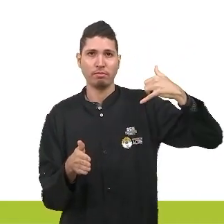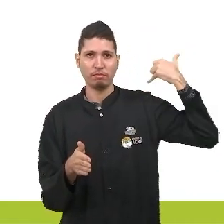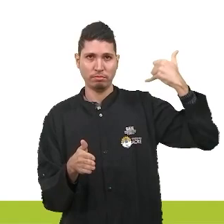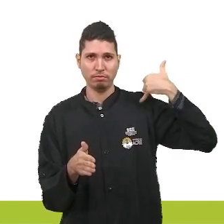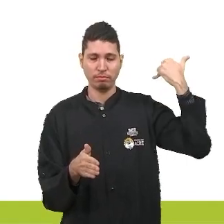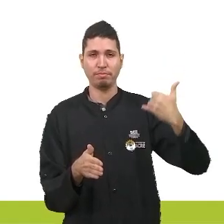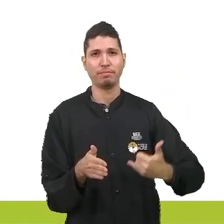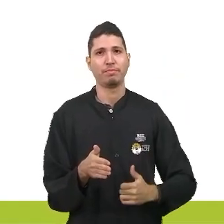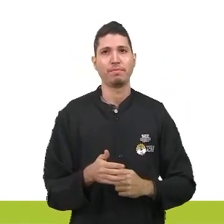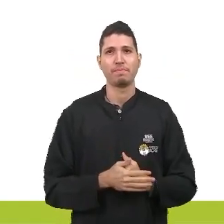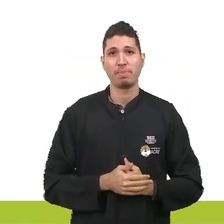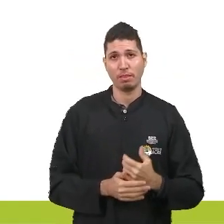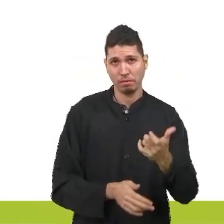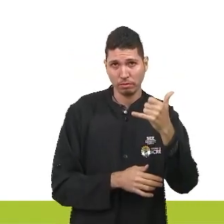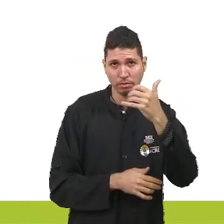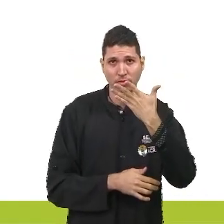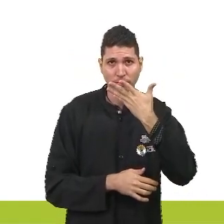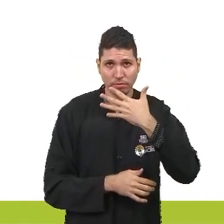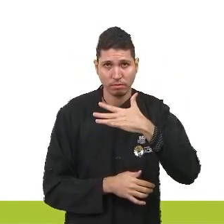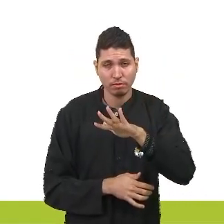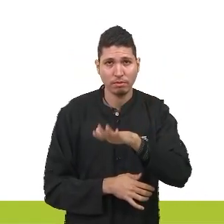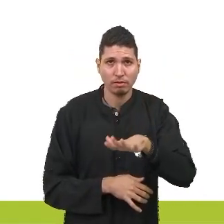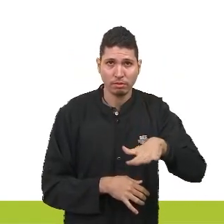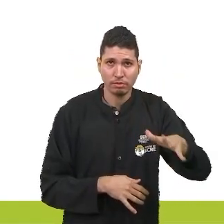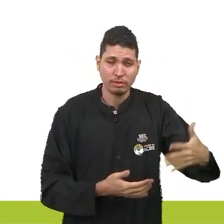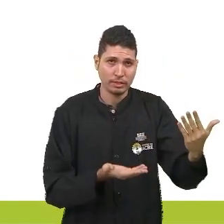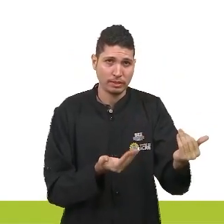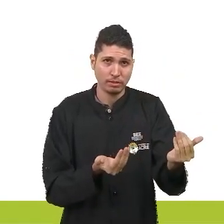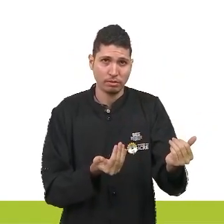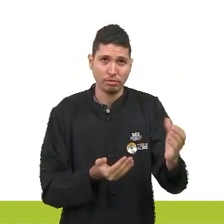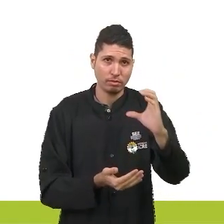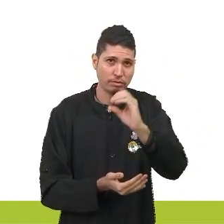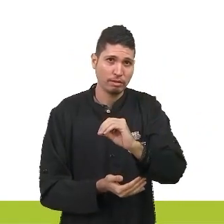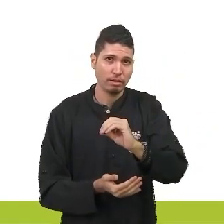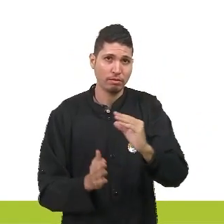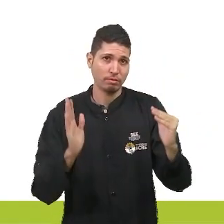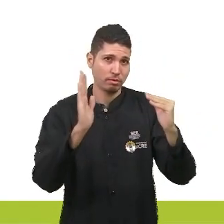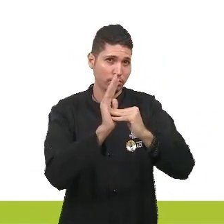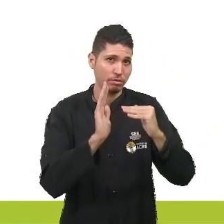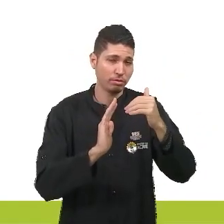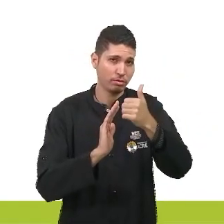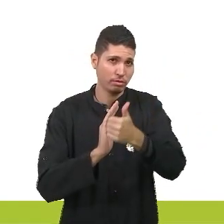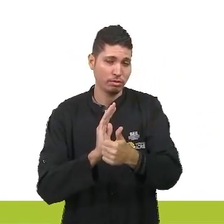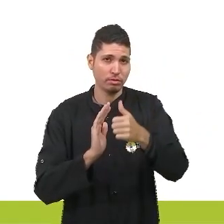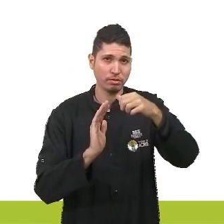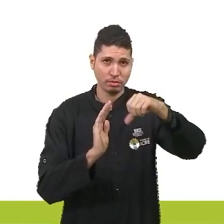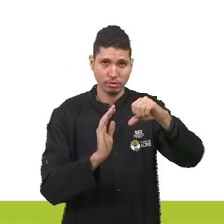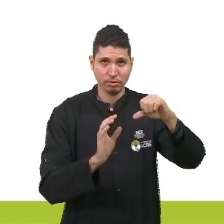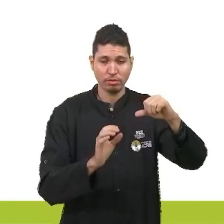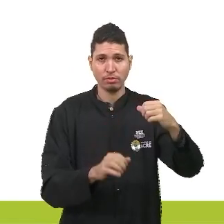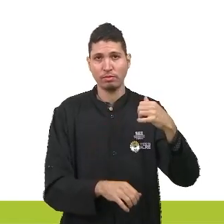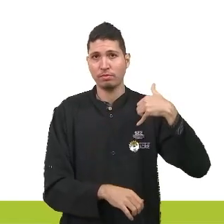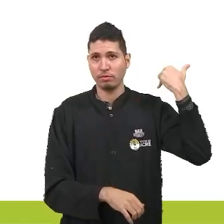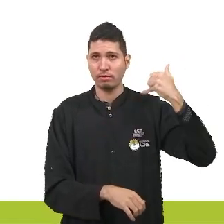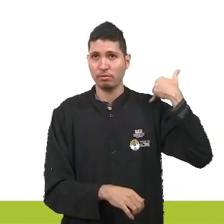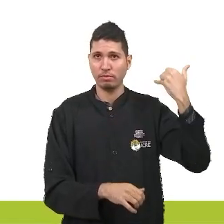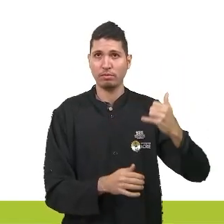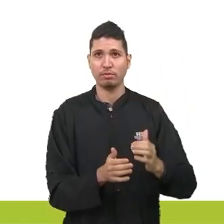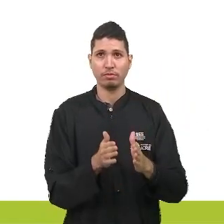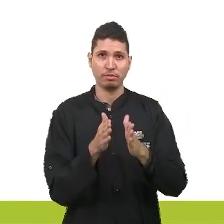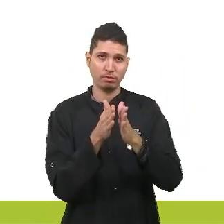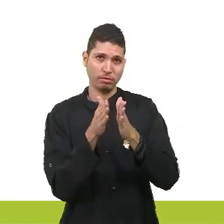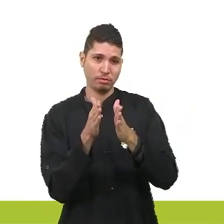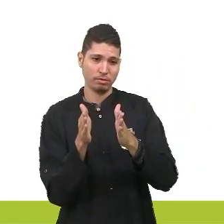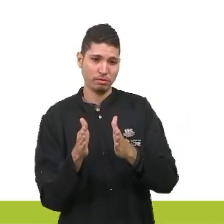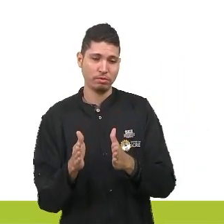do criança e jovens, tá? De 0 a 19 anos. No caso dessa pirâmide etária aqui, o maior número